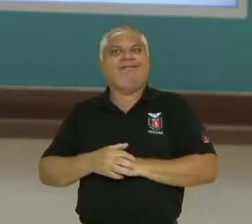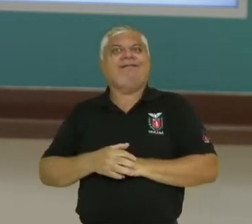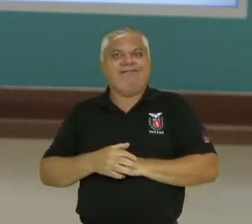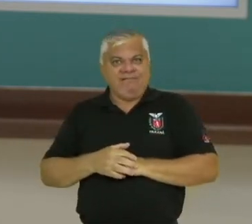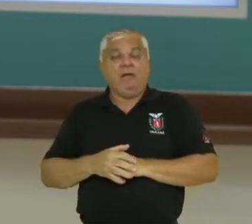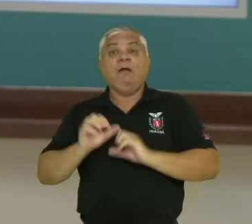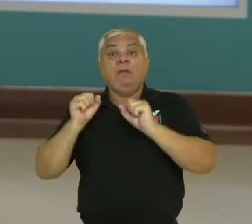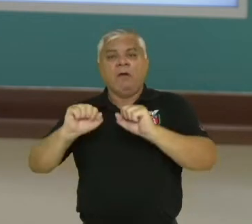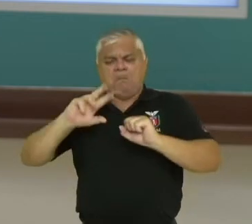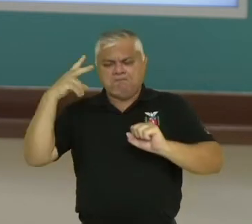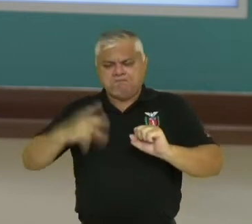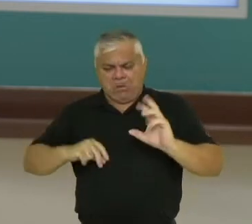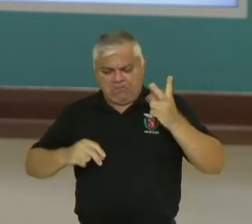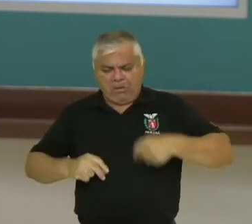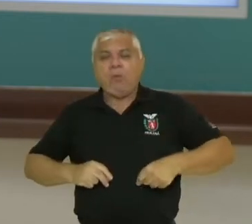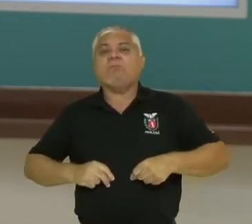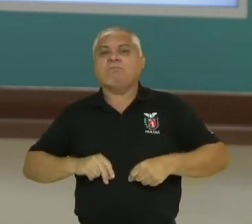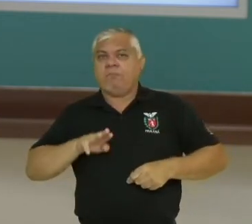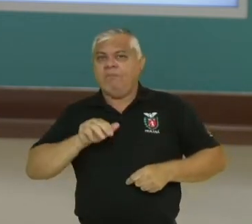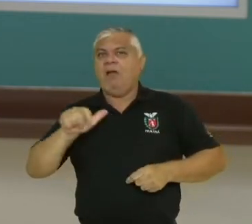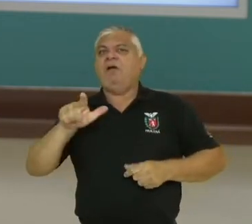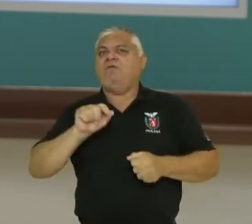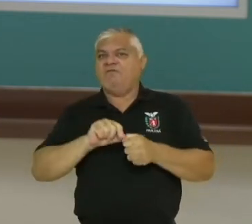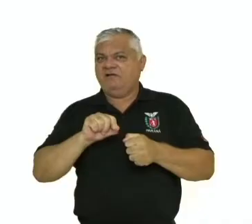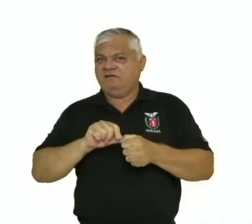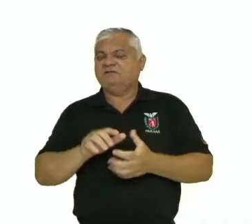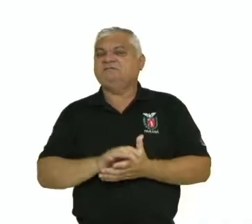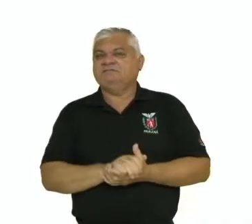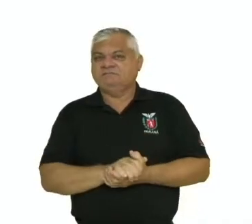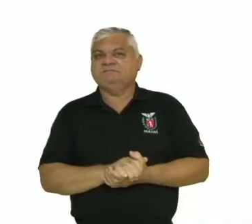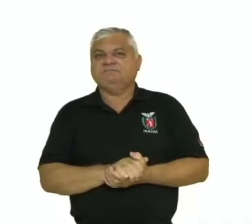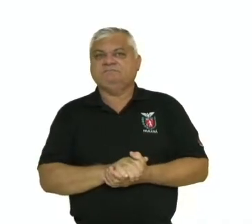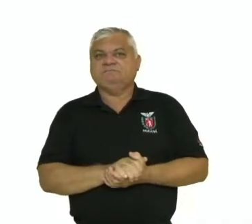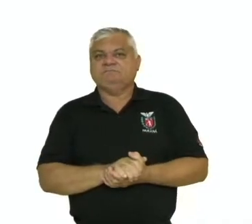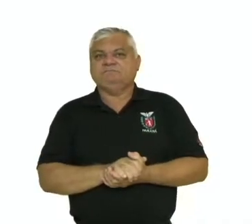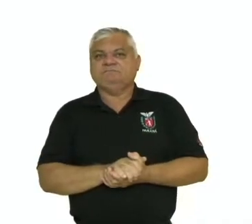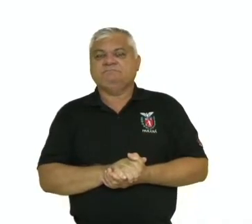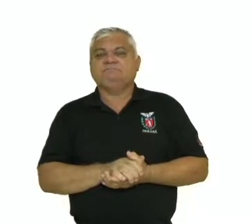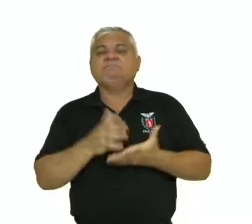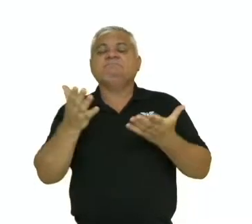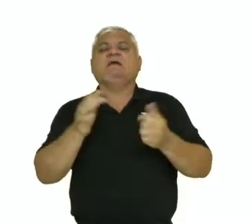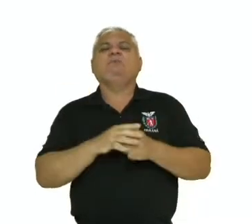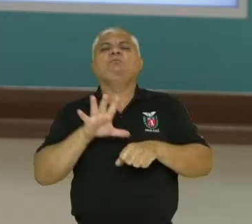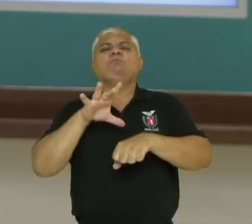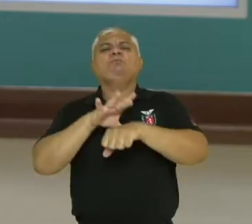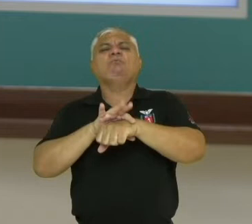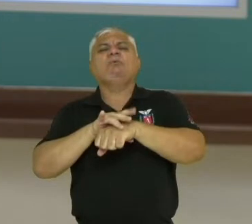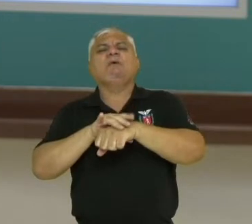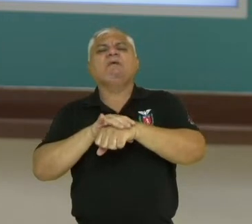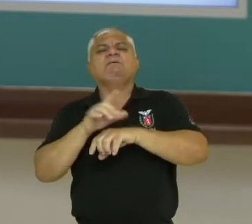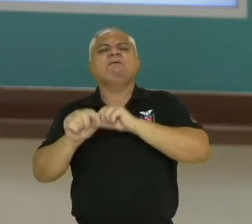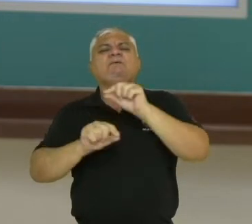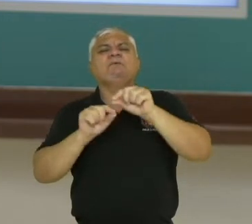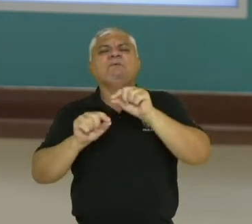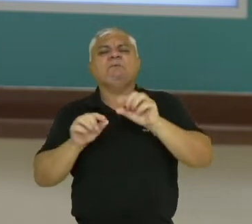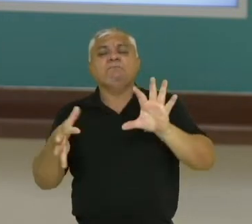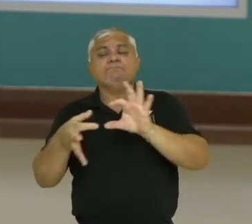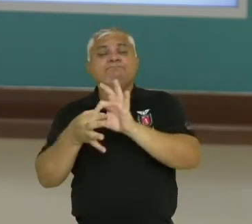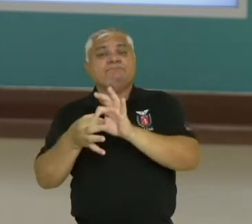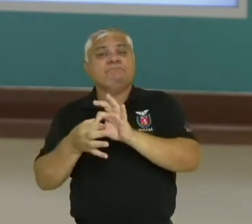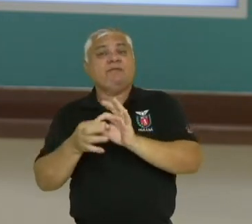pode sim lhe fazer mal. E aí a gente vai começar a falar das doenças